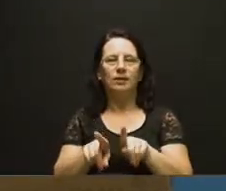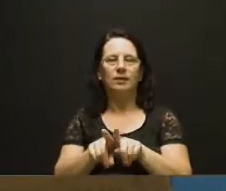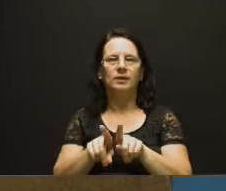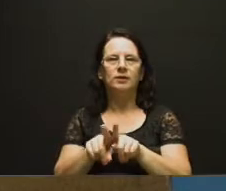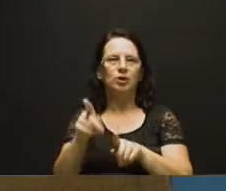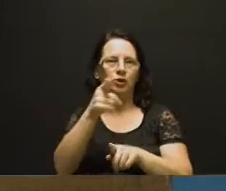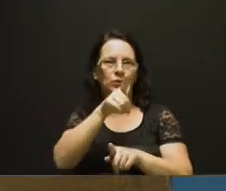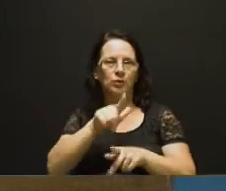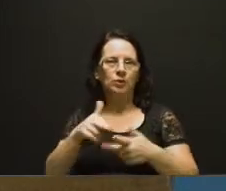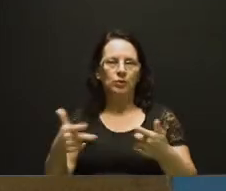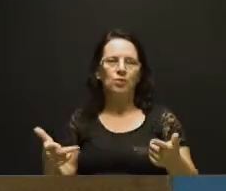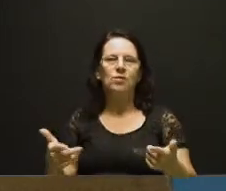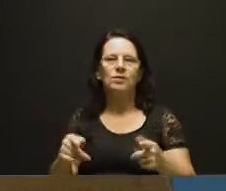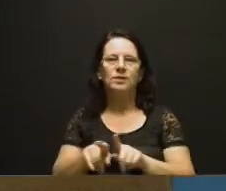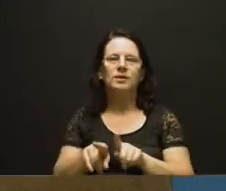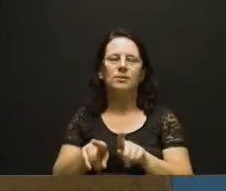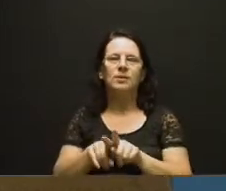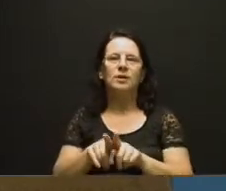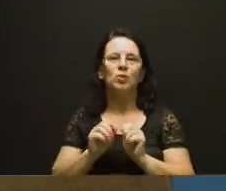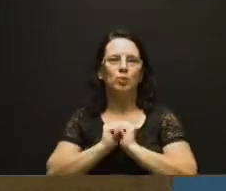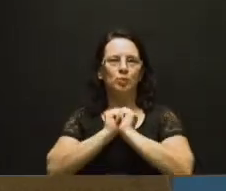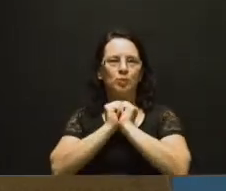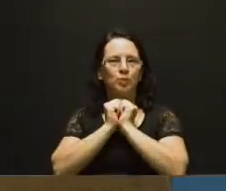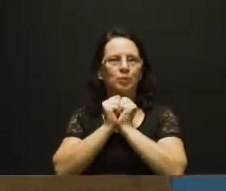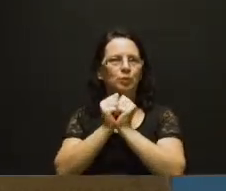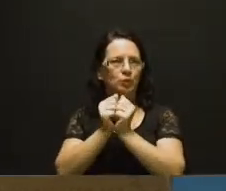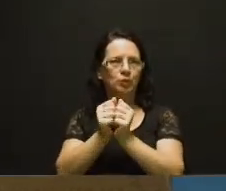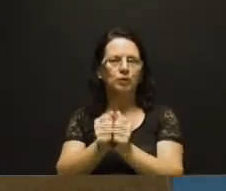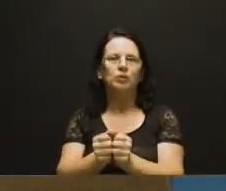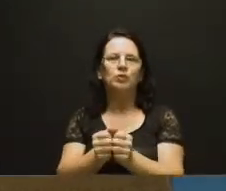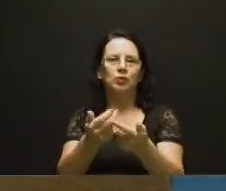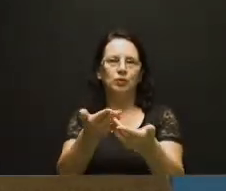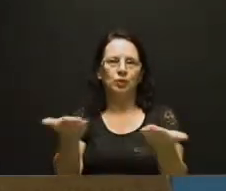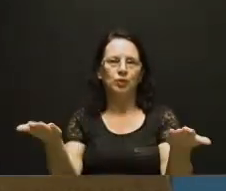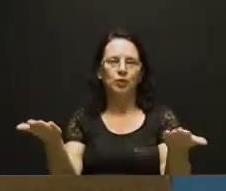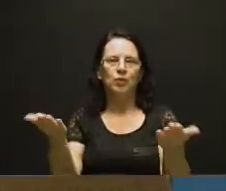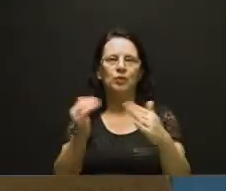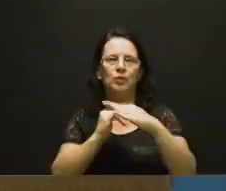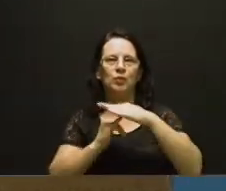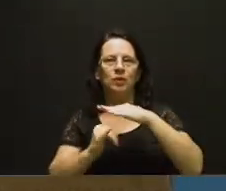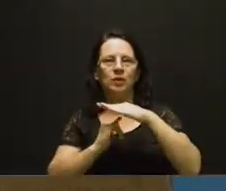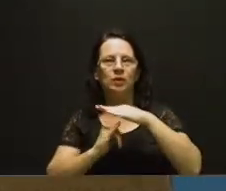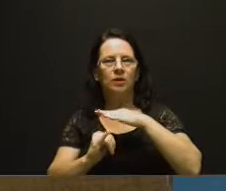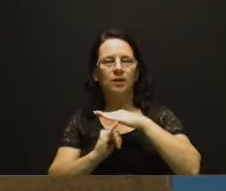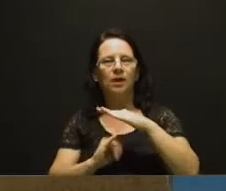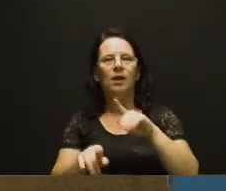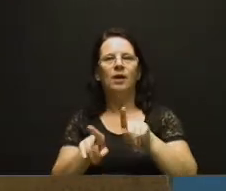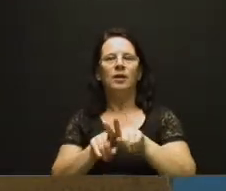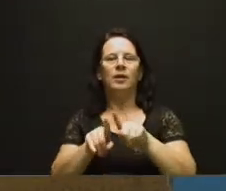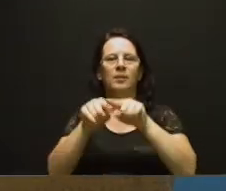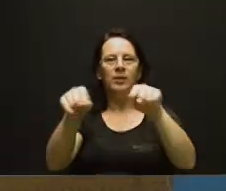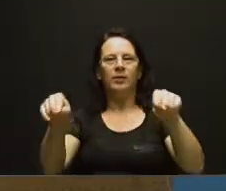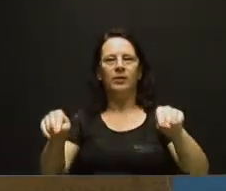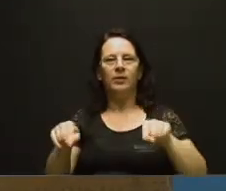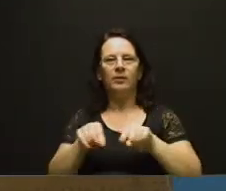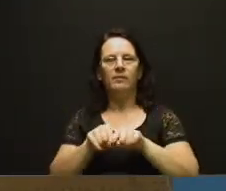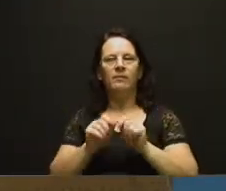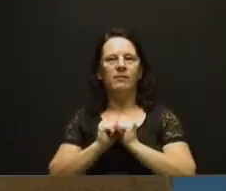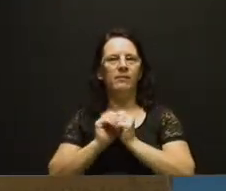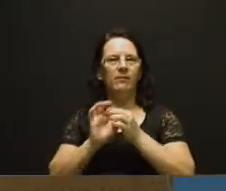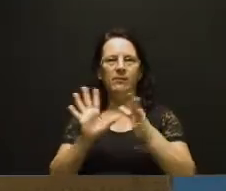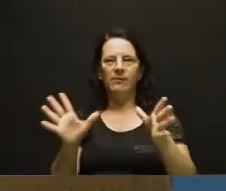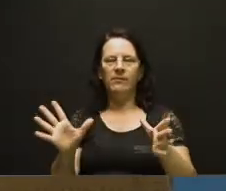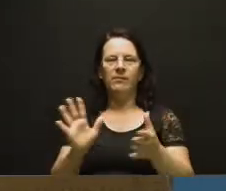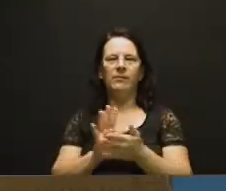outras causas essa também eu estarei junto com vocês com as entidades meu gabinete também está à disposição de todos